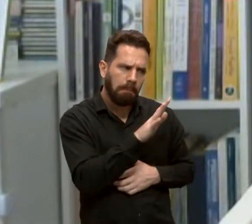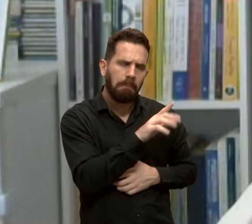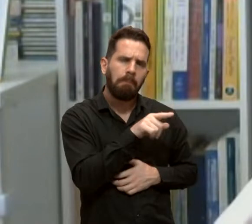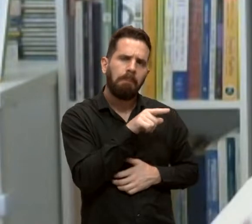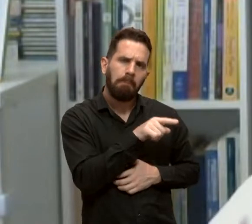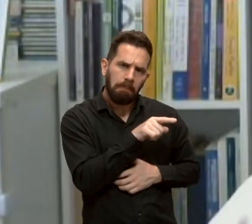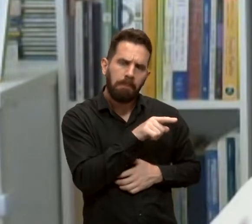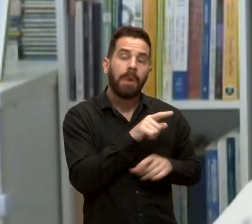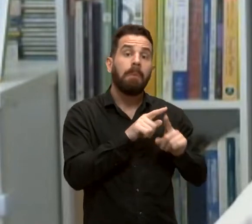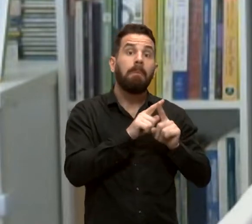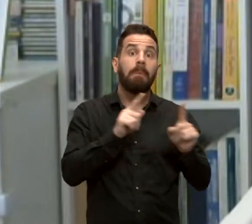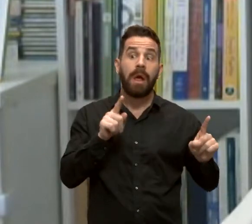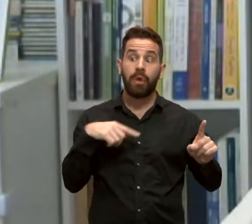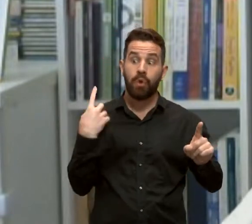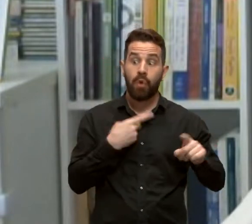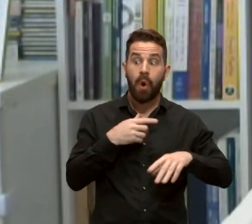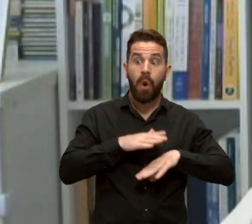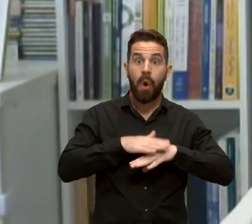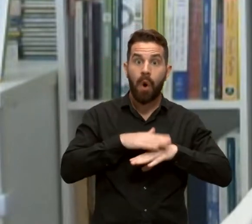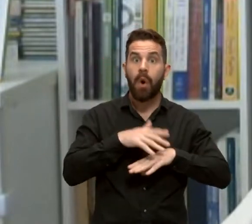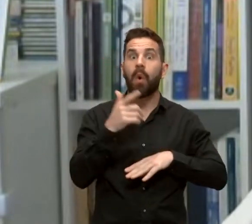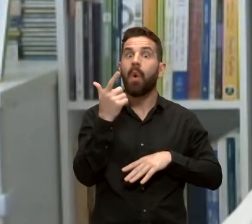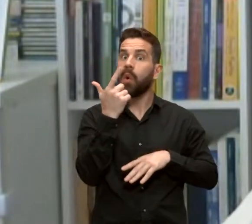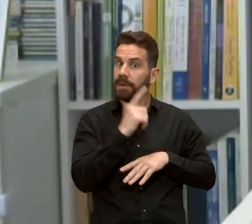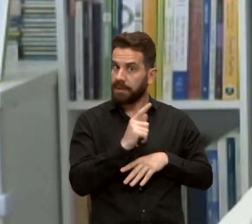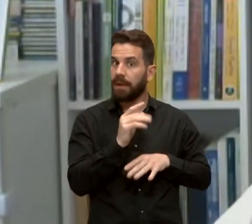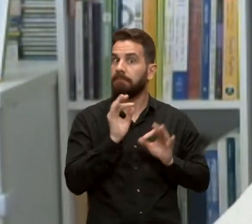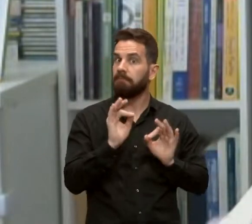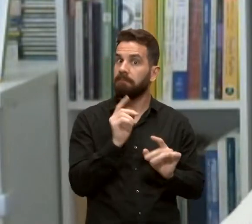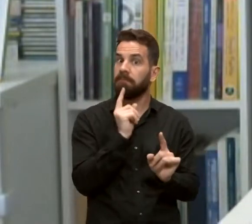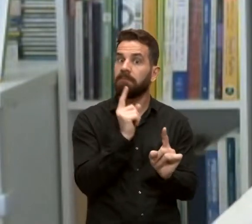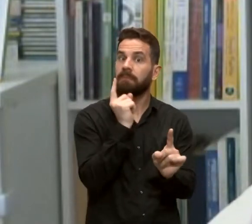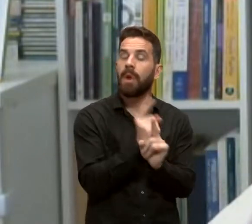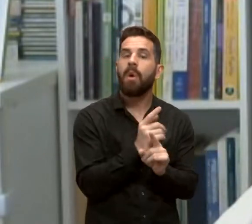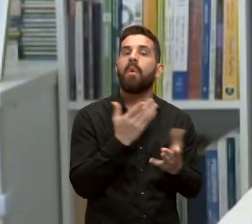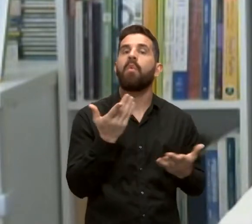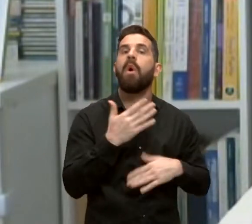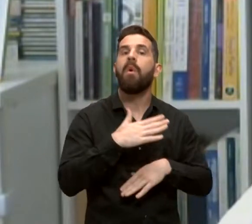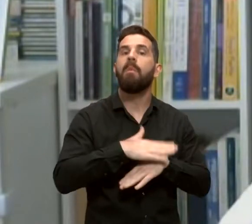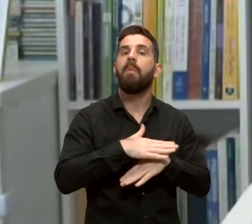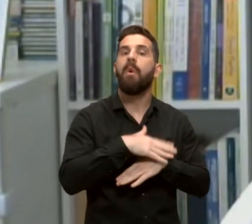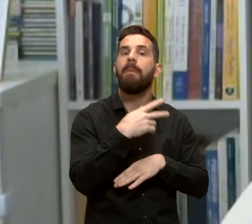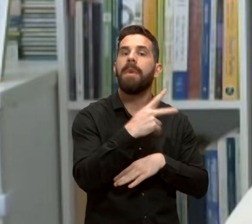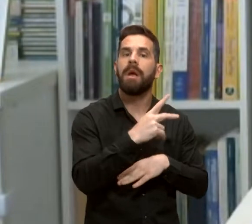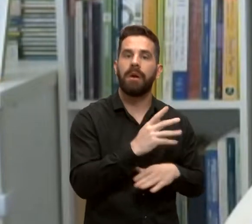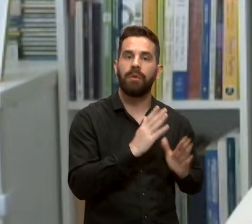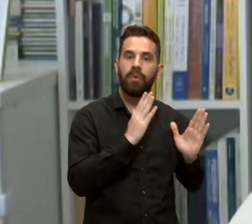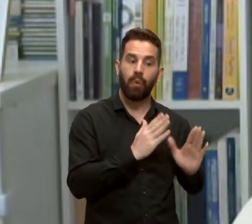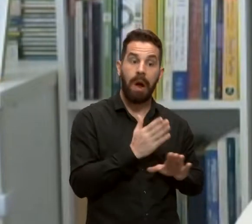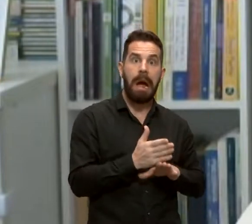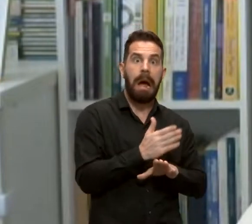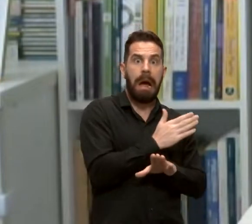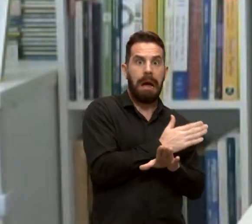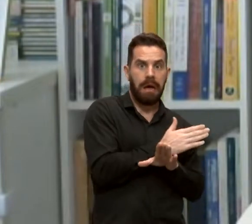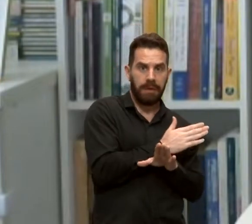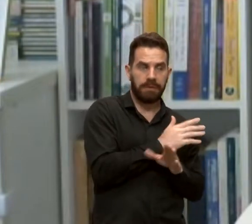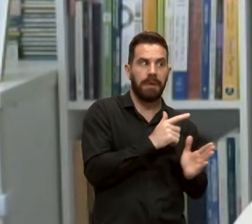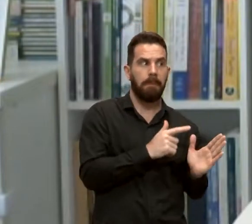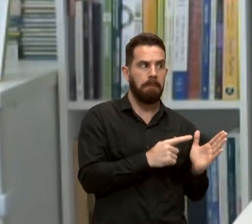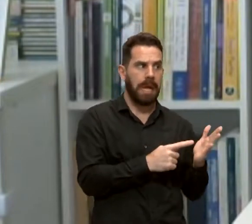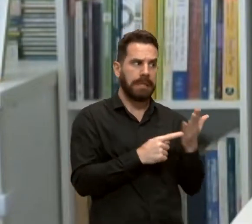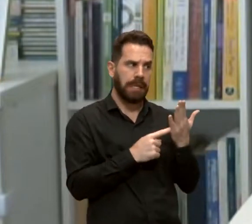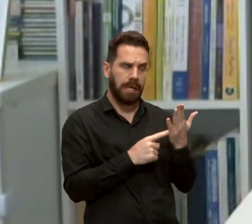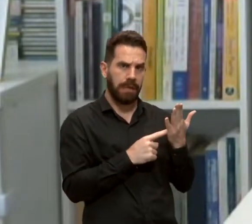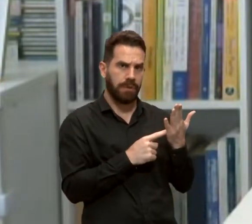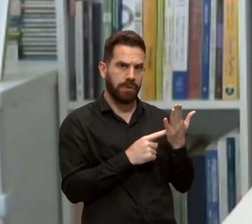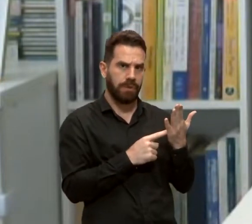vamos conseguir detectar, muitas vezes, em que momento aquela pessoa se encontra, porque ela está emitindo